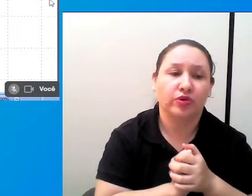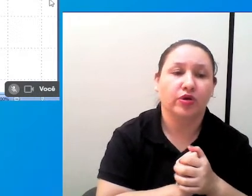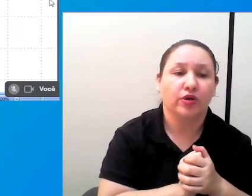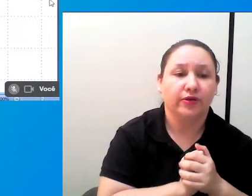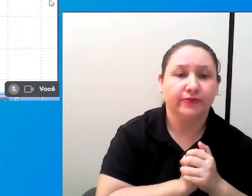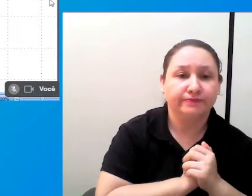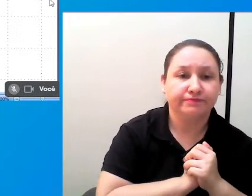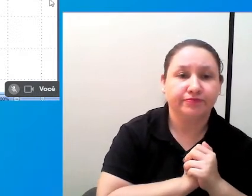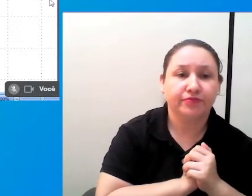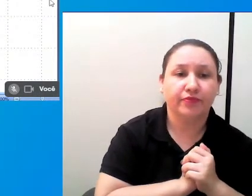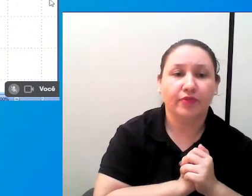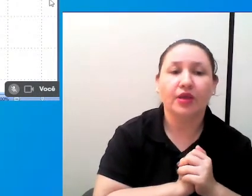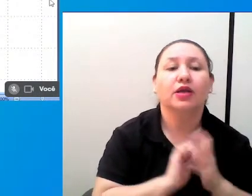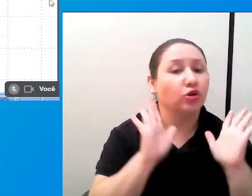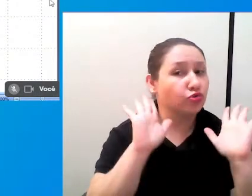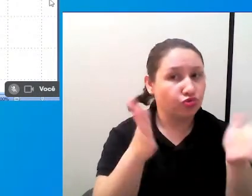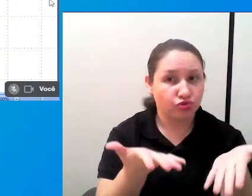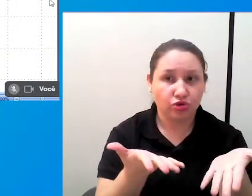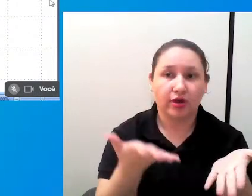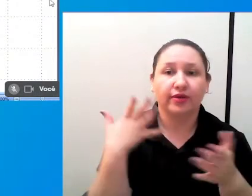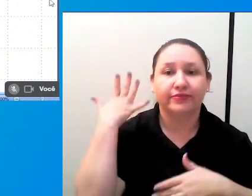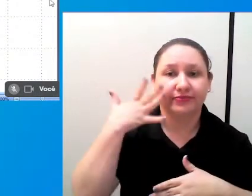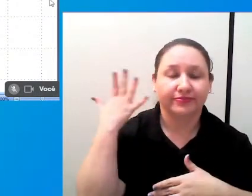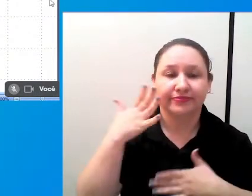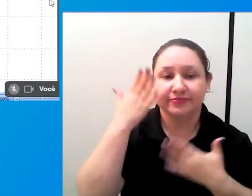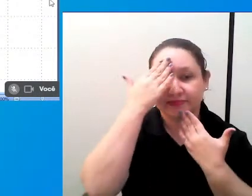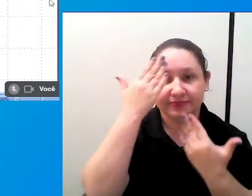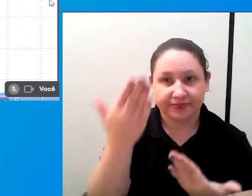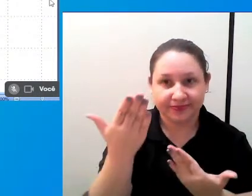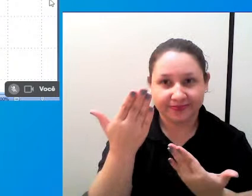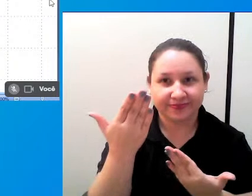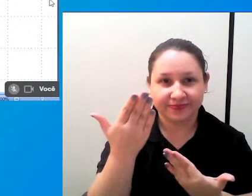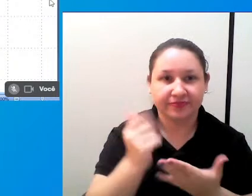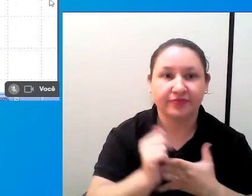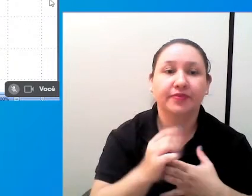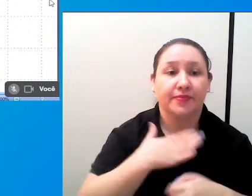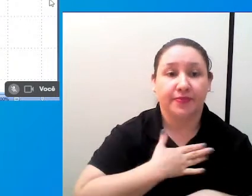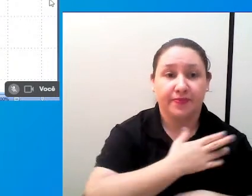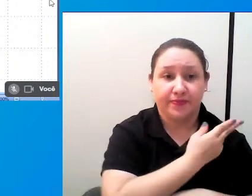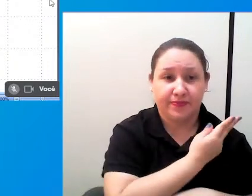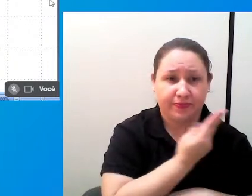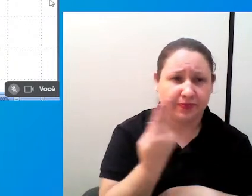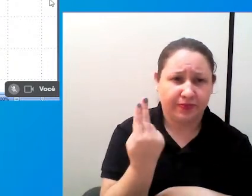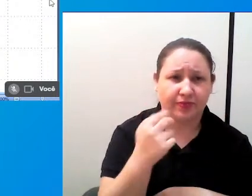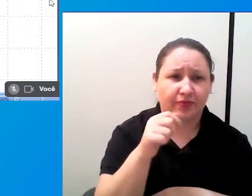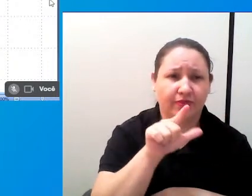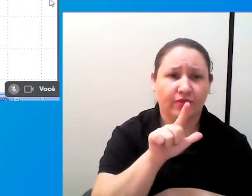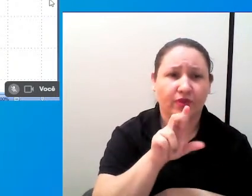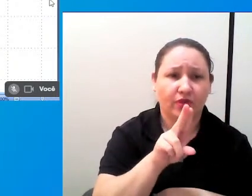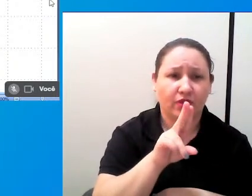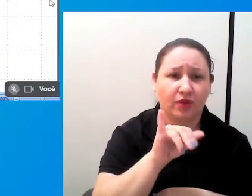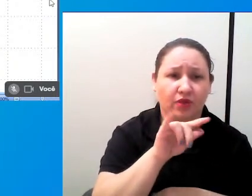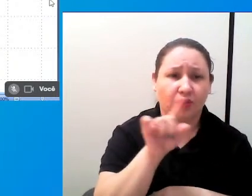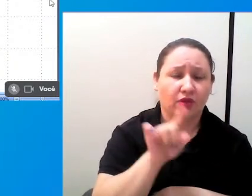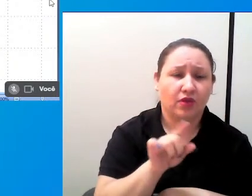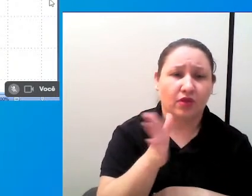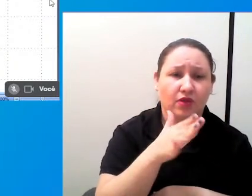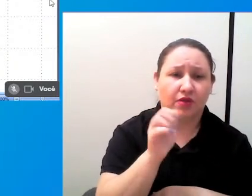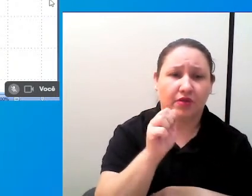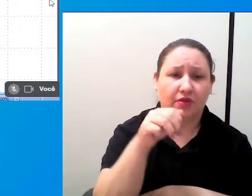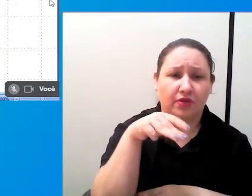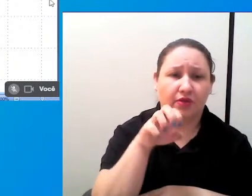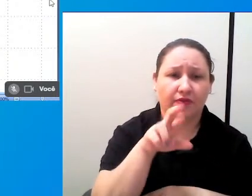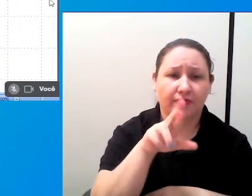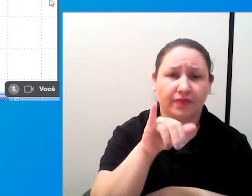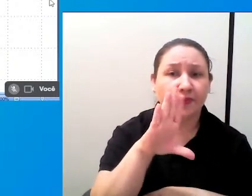Isso era o que eu tinha para apresentar. Eu sou o Luiz Américo, coordeno o curso de licenciatura em